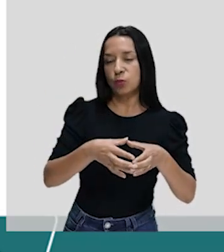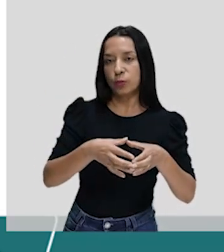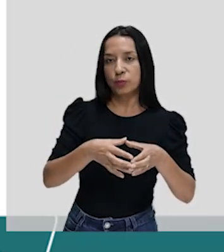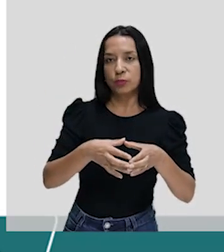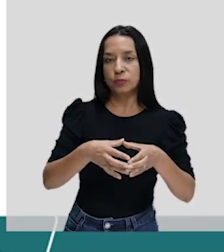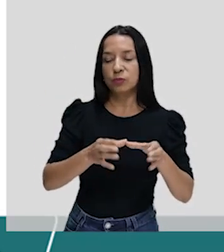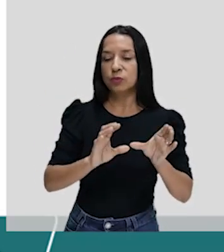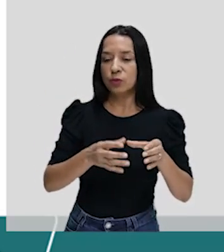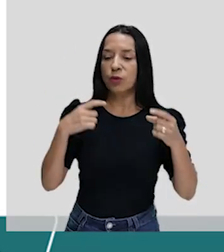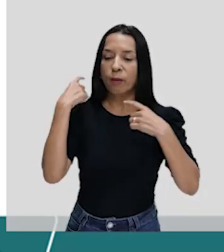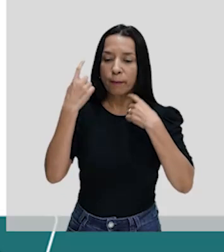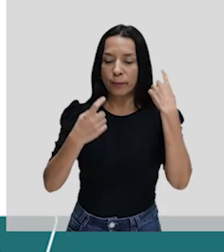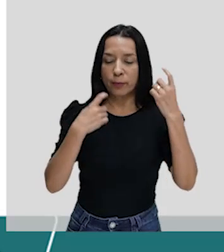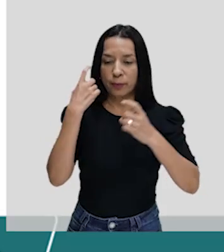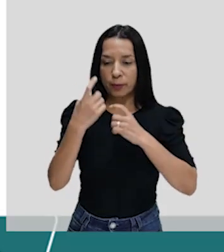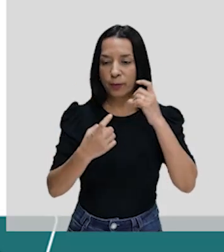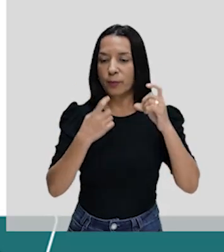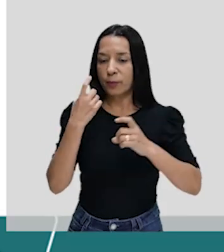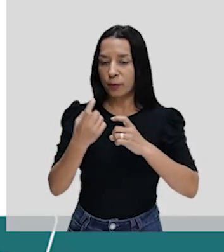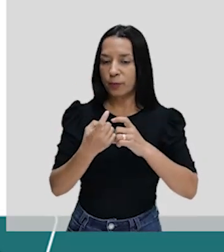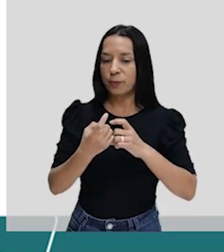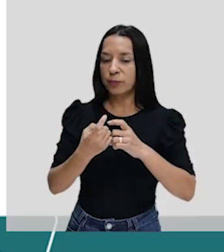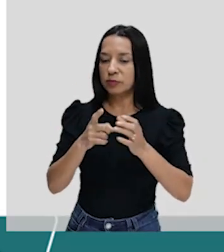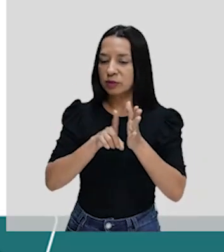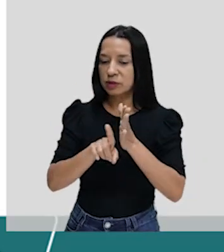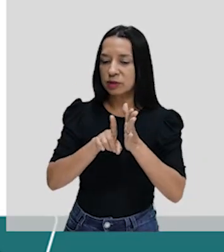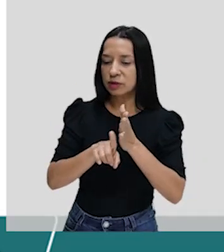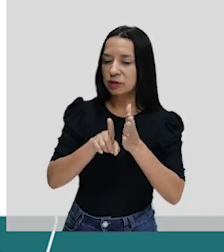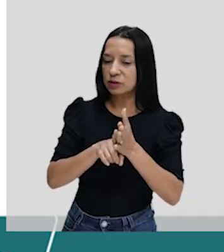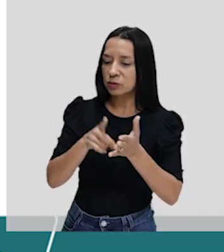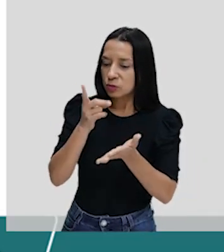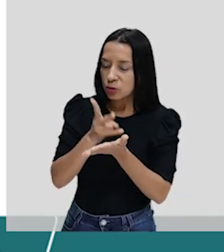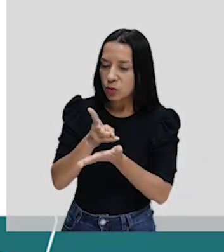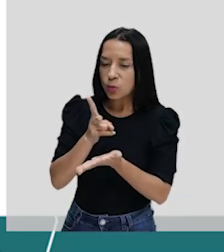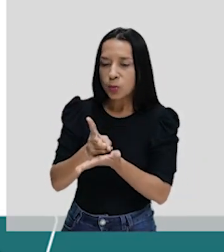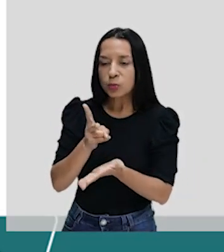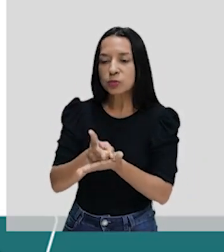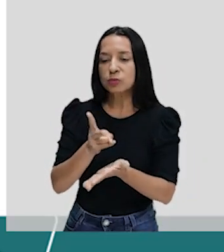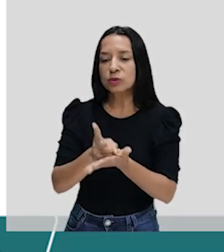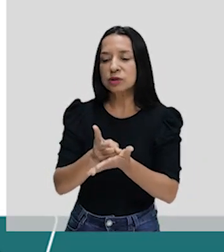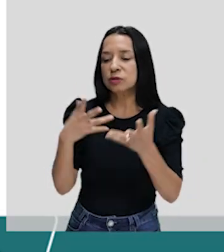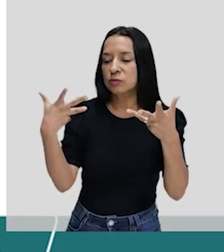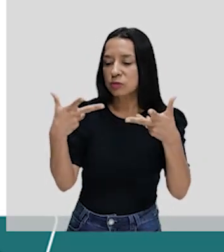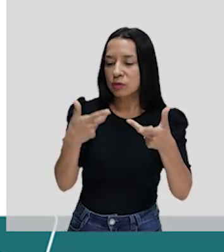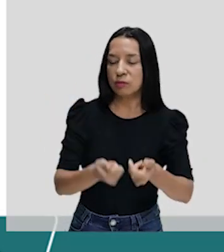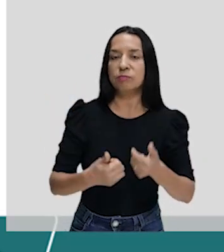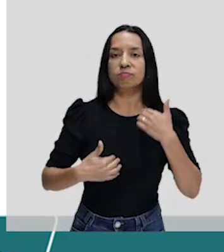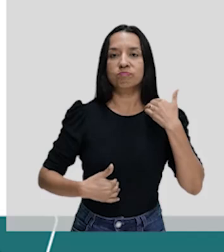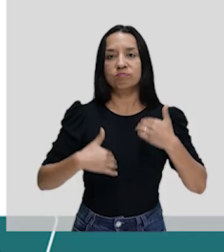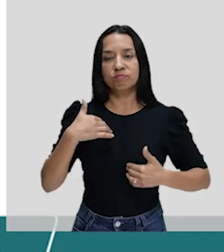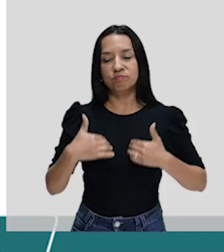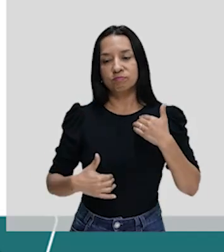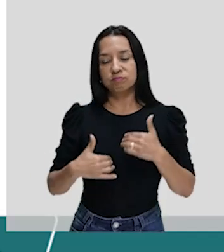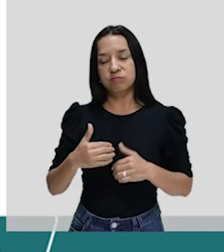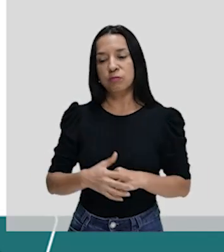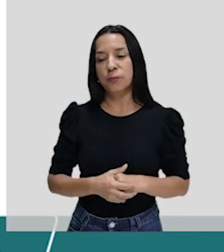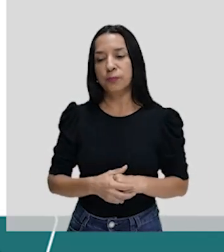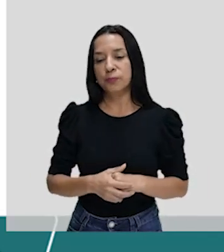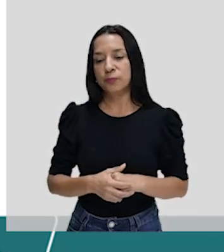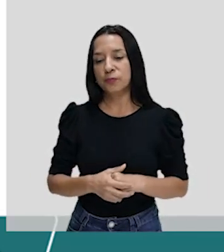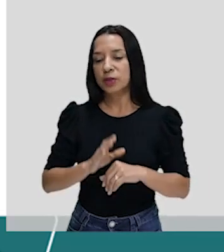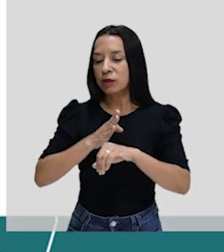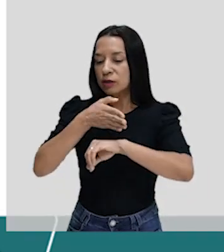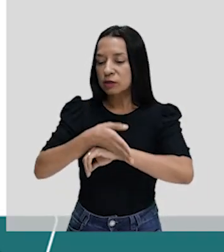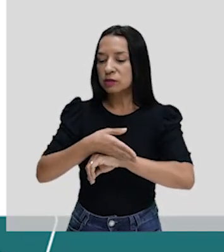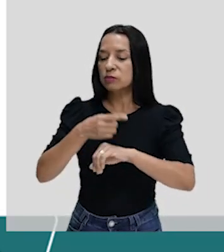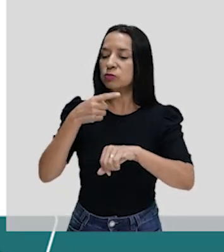verdade, preocupam-se muito ali com a questão da manutenção desse nível de aptidão física, né? E nós entramos